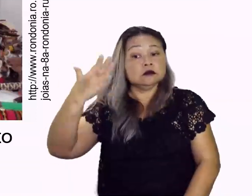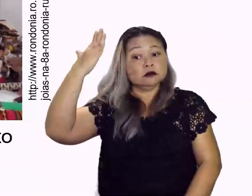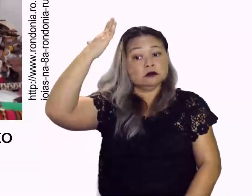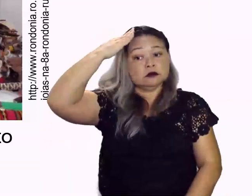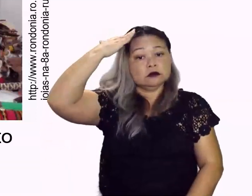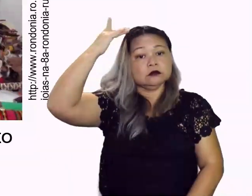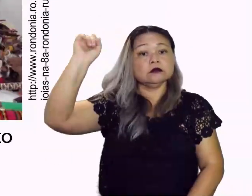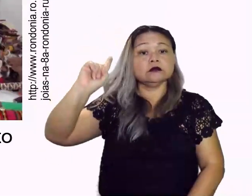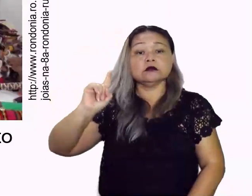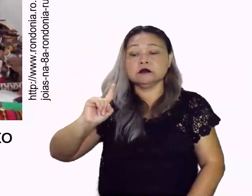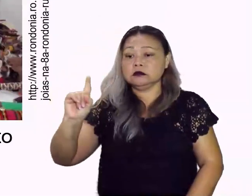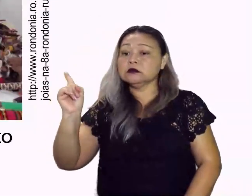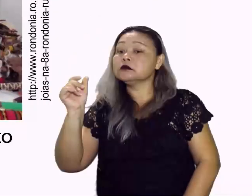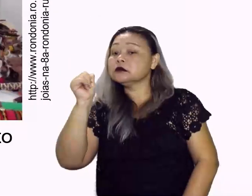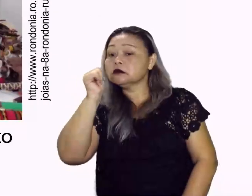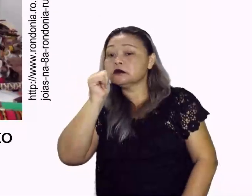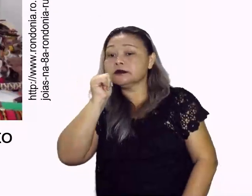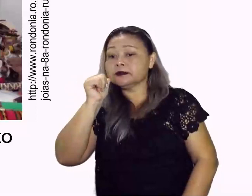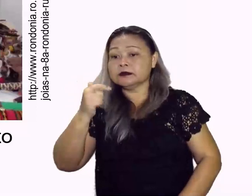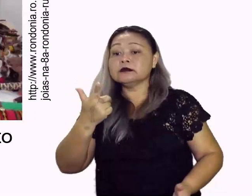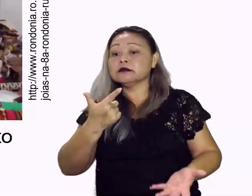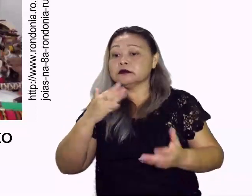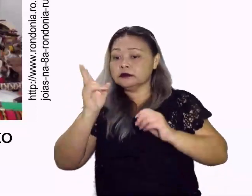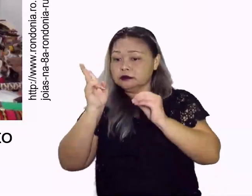as indígenas produzem esses